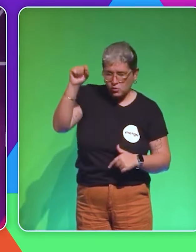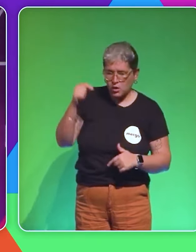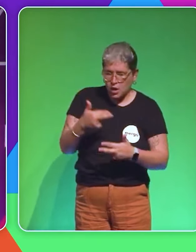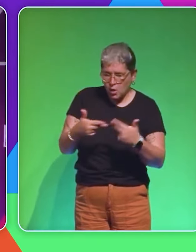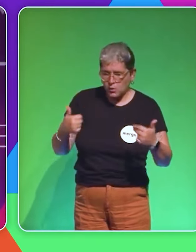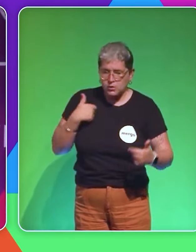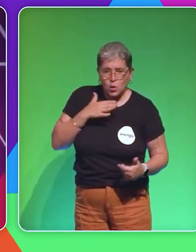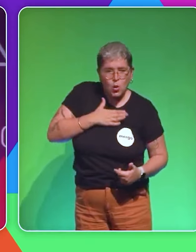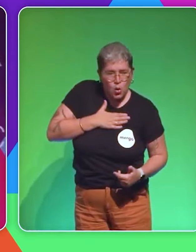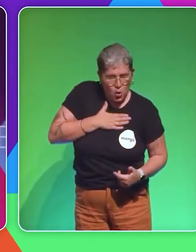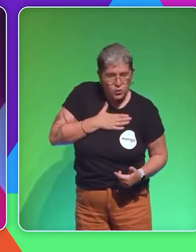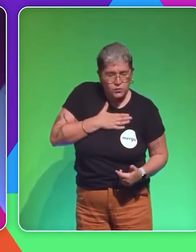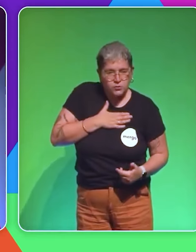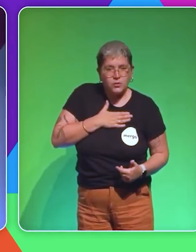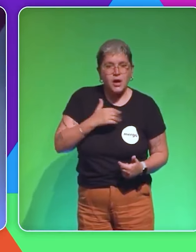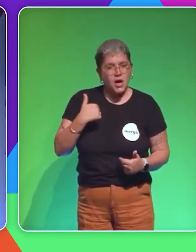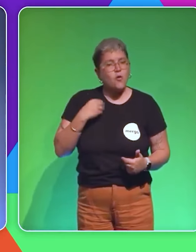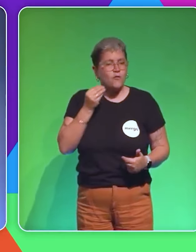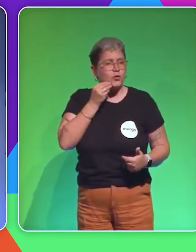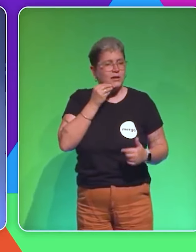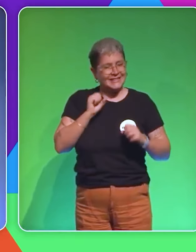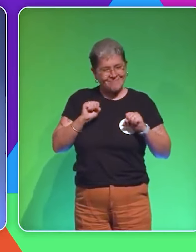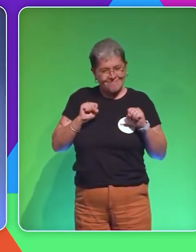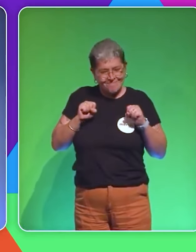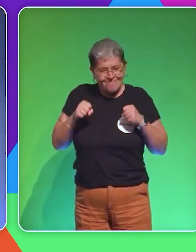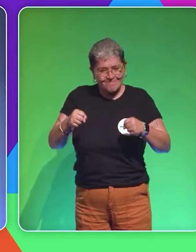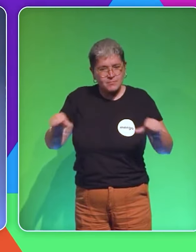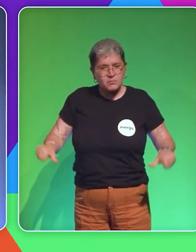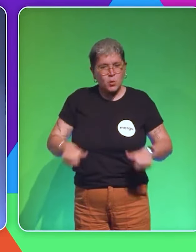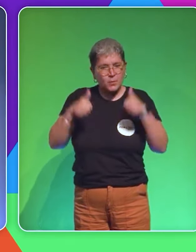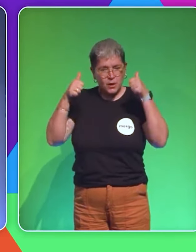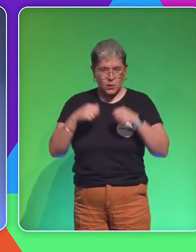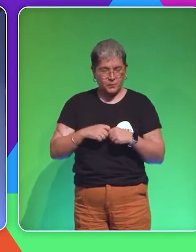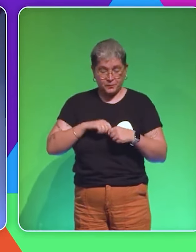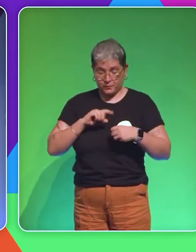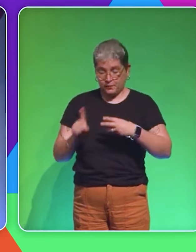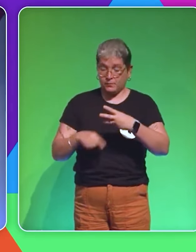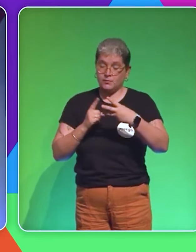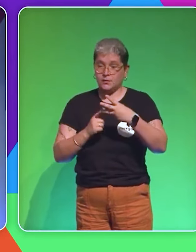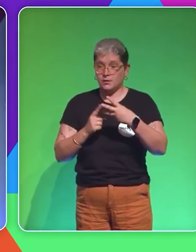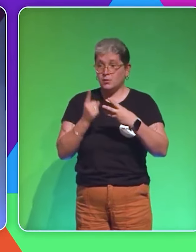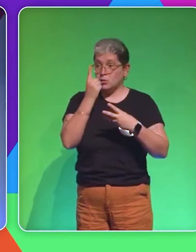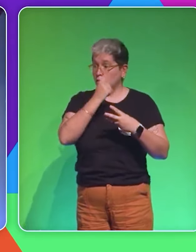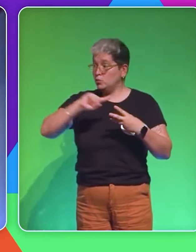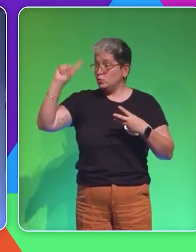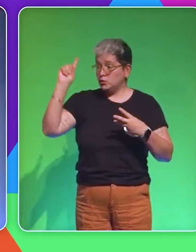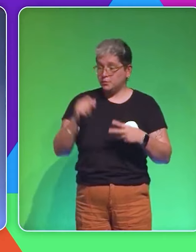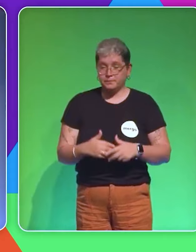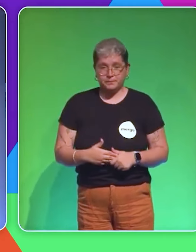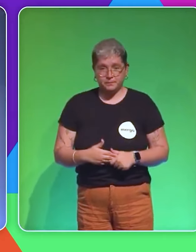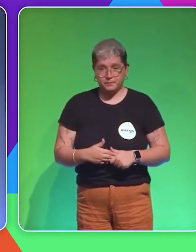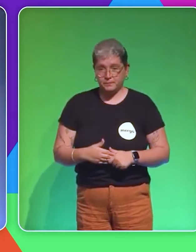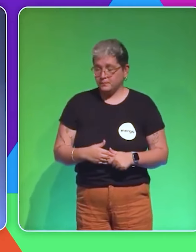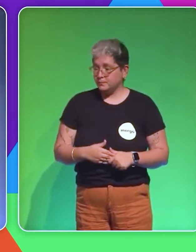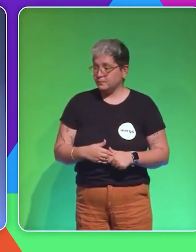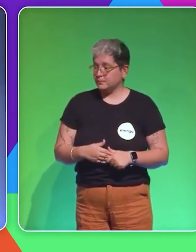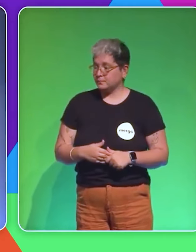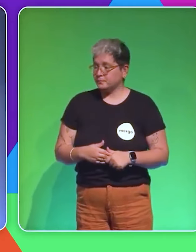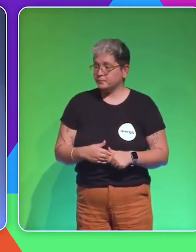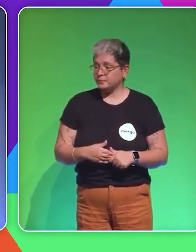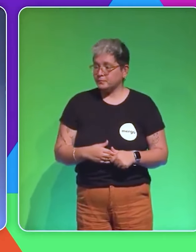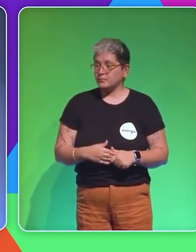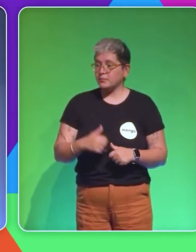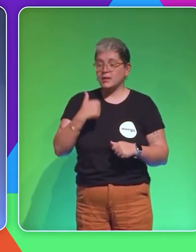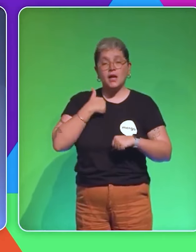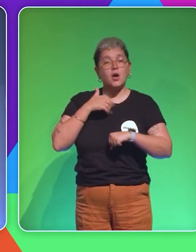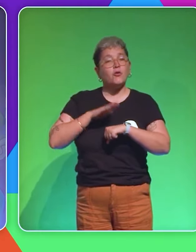gosto eu vou fazer o melhor possível e para terminar eh eu faço